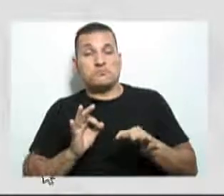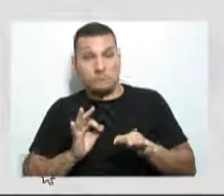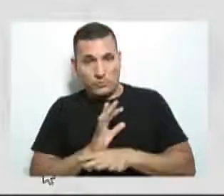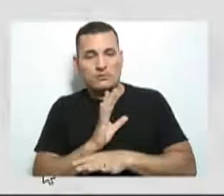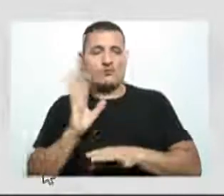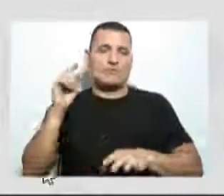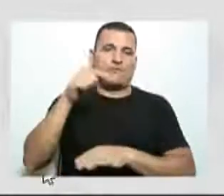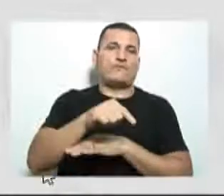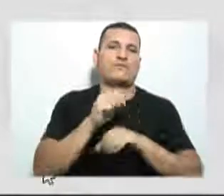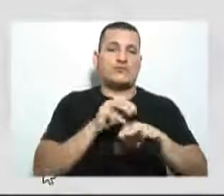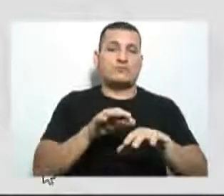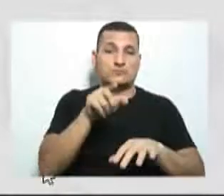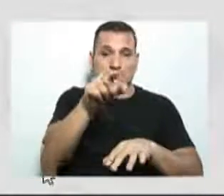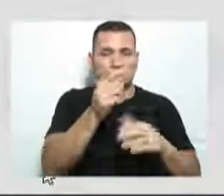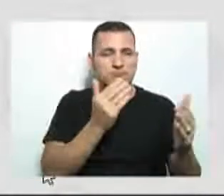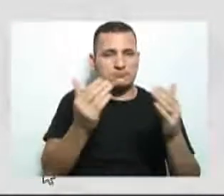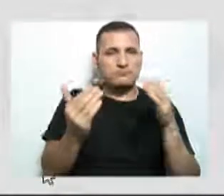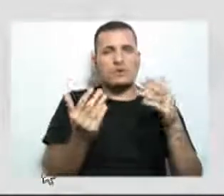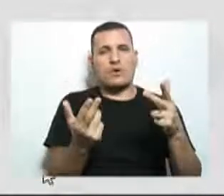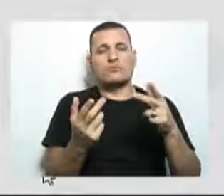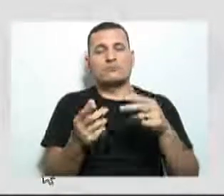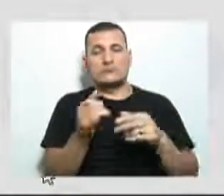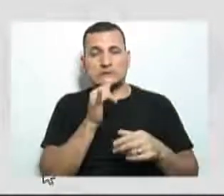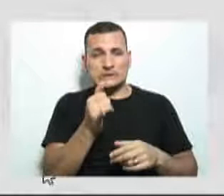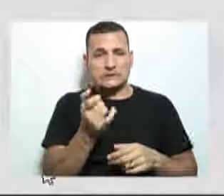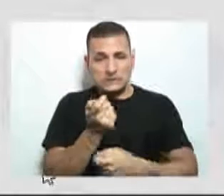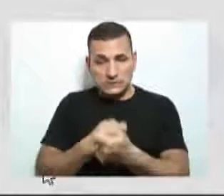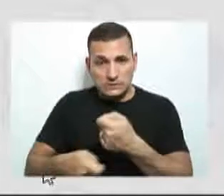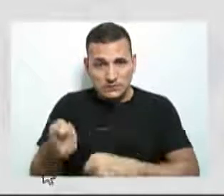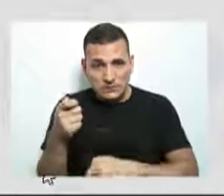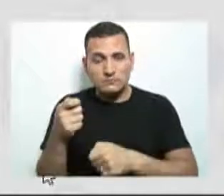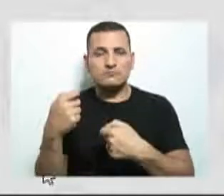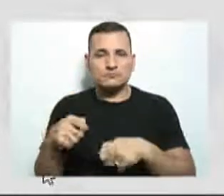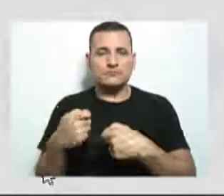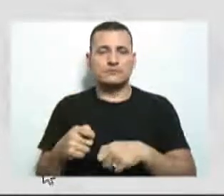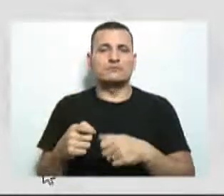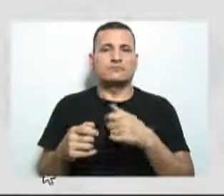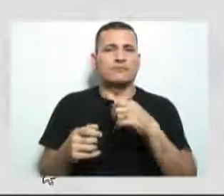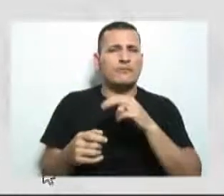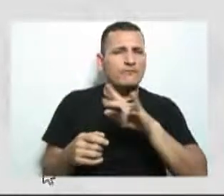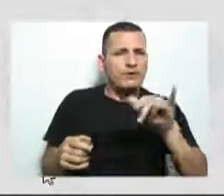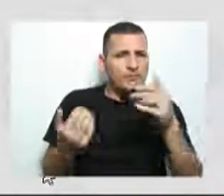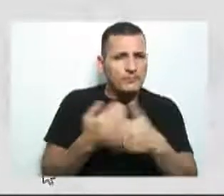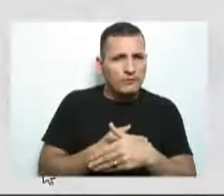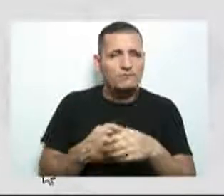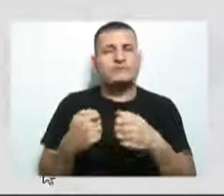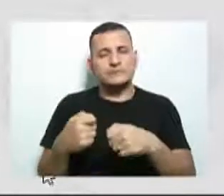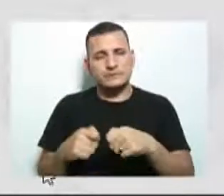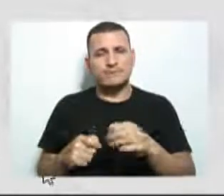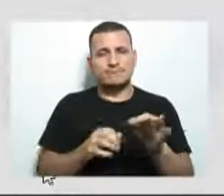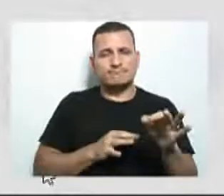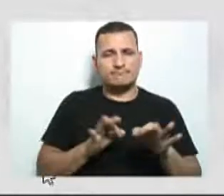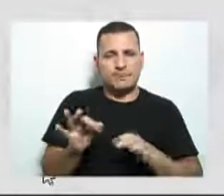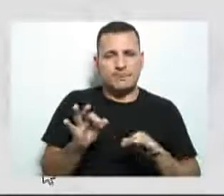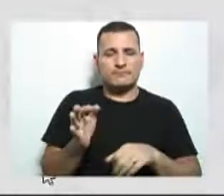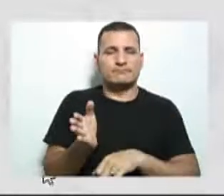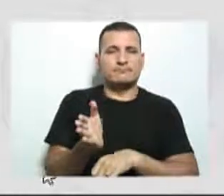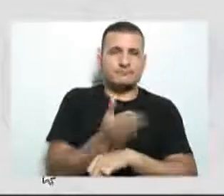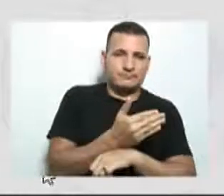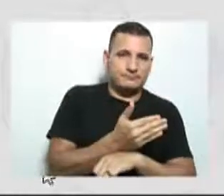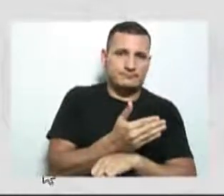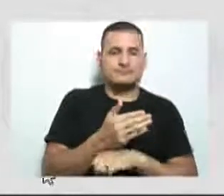precisa, na hora da negociação, ter se preparado. Vai fazer uma prova? Precisa se preparar. Precisa, com certeza tem que se